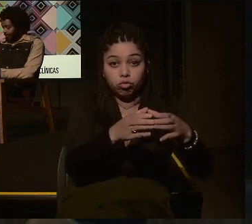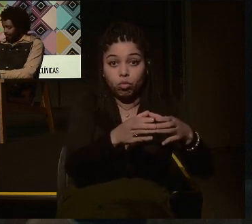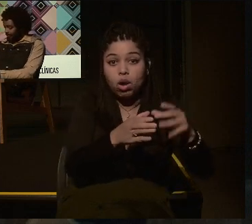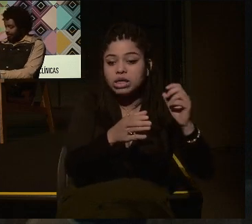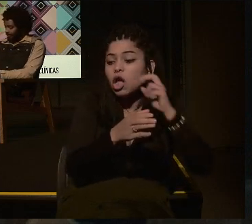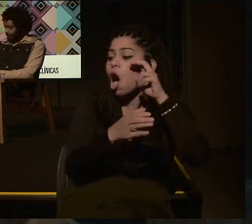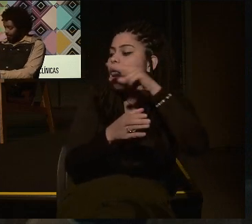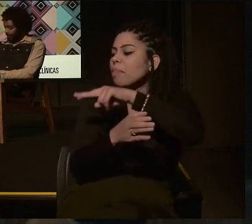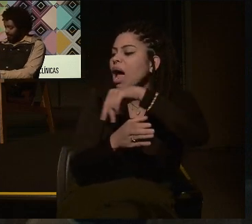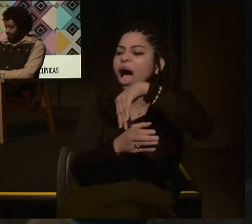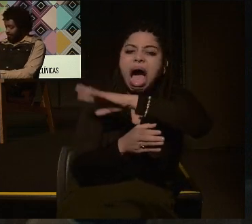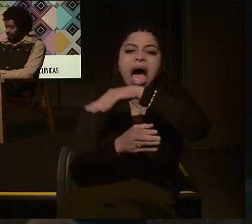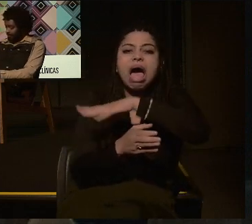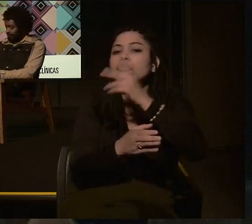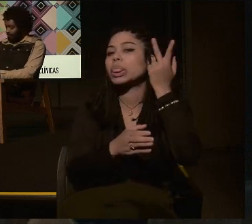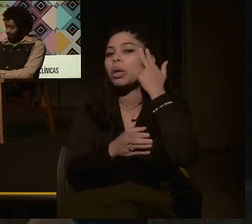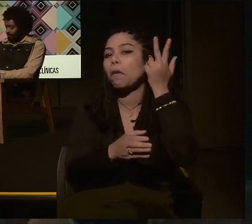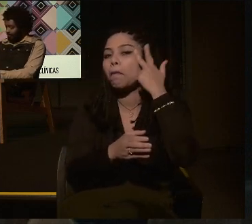Então,